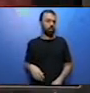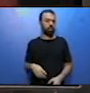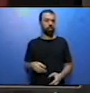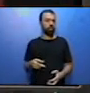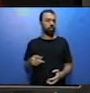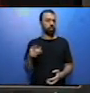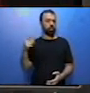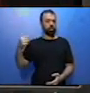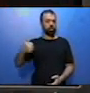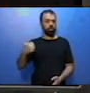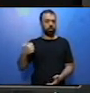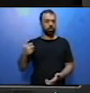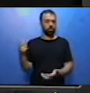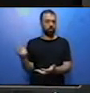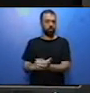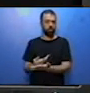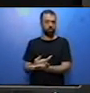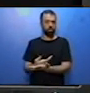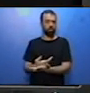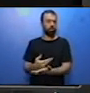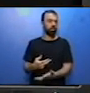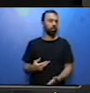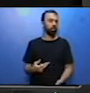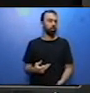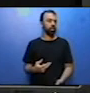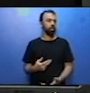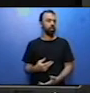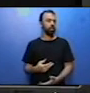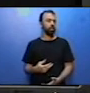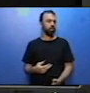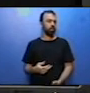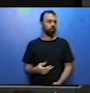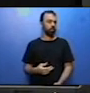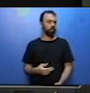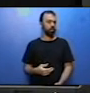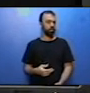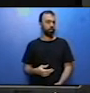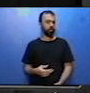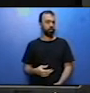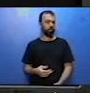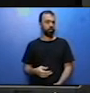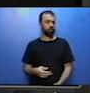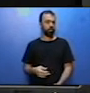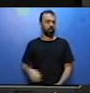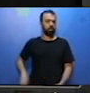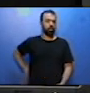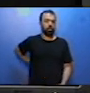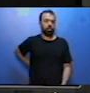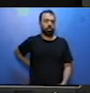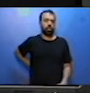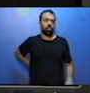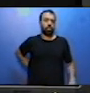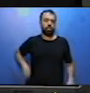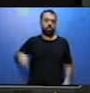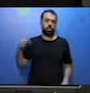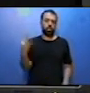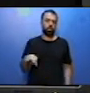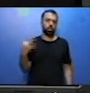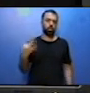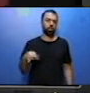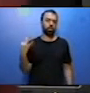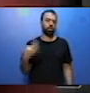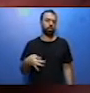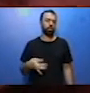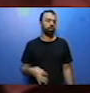o incorreto é manter nossa as pernas certo e flexionando o corpo olha vai sofrer uma atenção na lombar por